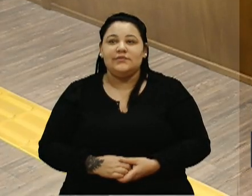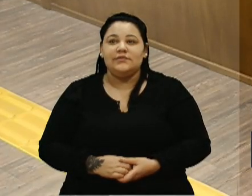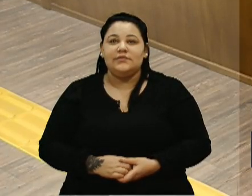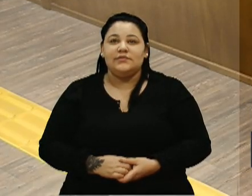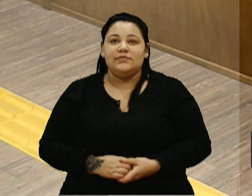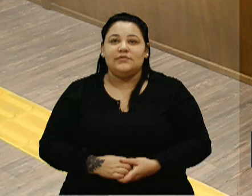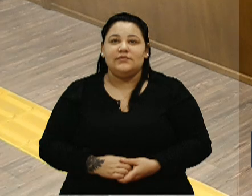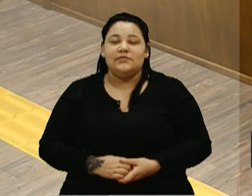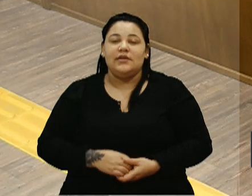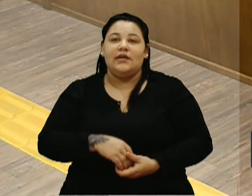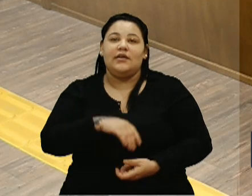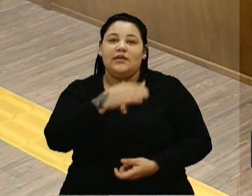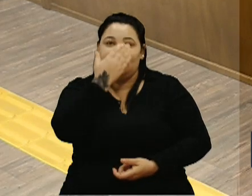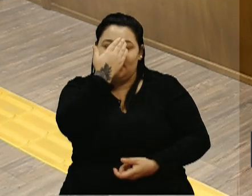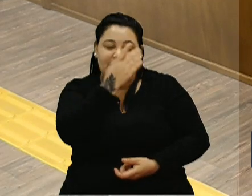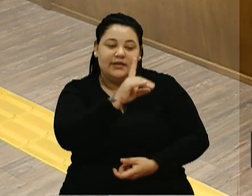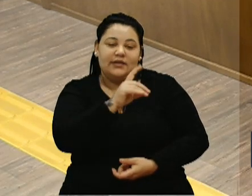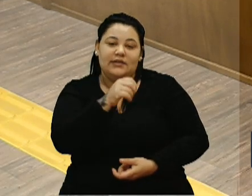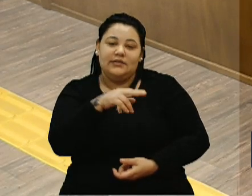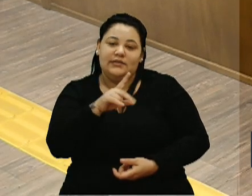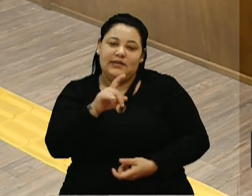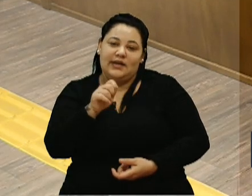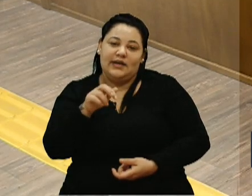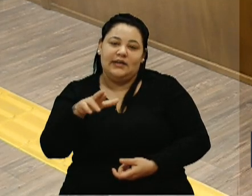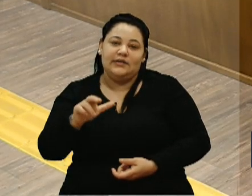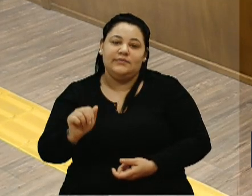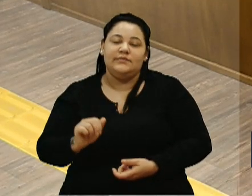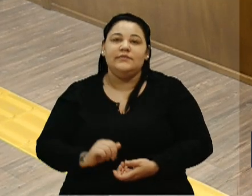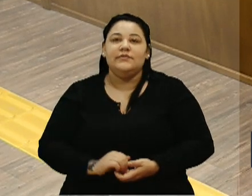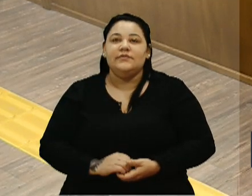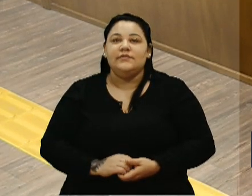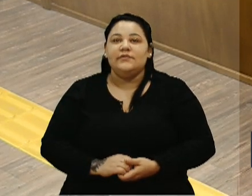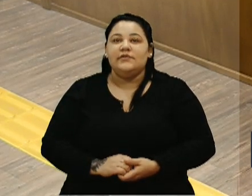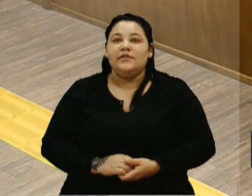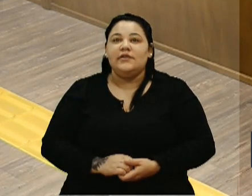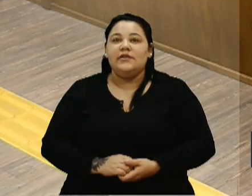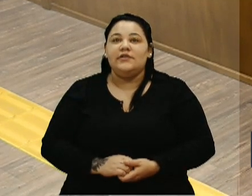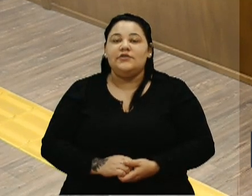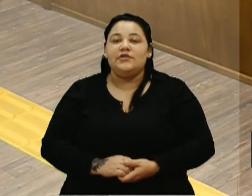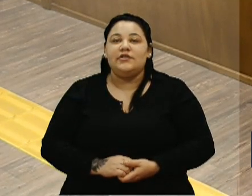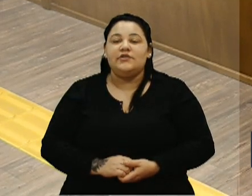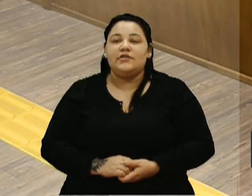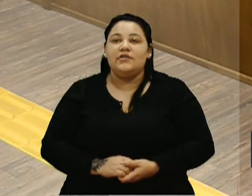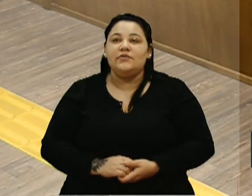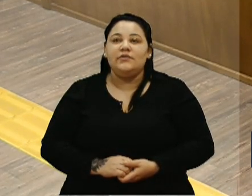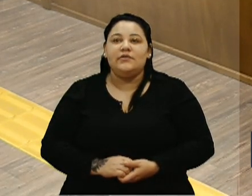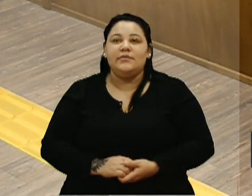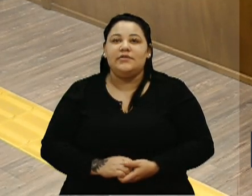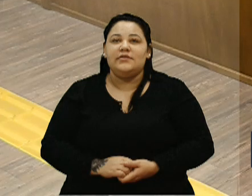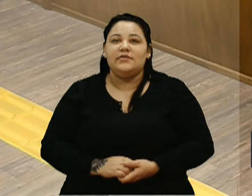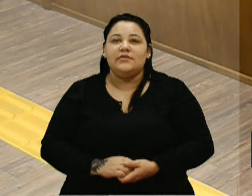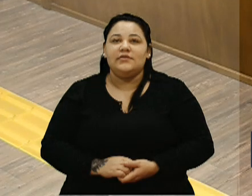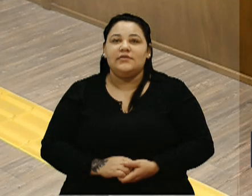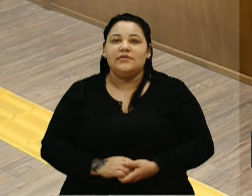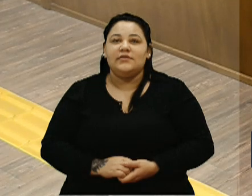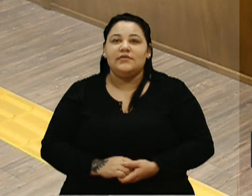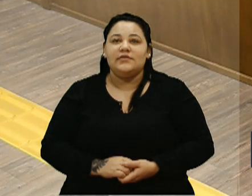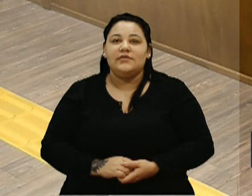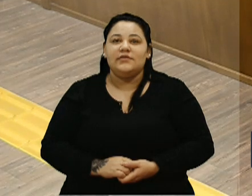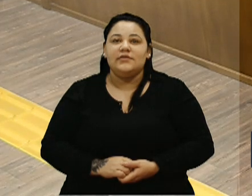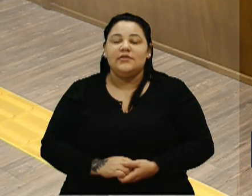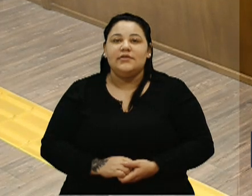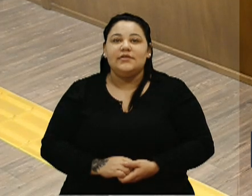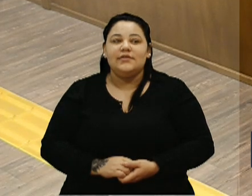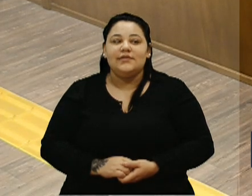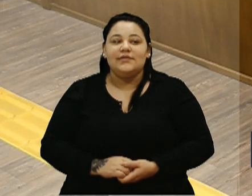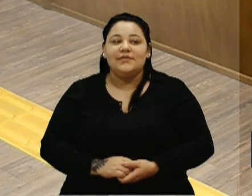Obrigada, Dandara. Passo também agora a palavra para o Gabriel dos Santos Nunes, que é diretor da Liga Acadêmica de Saúde